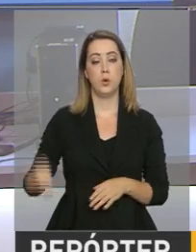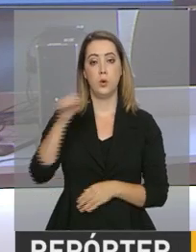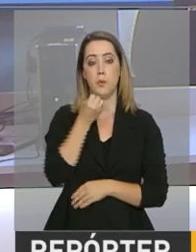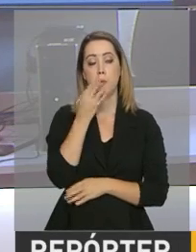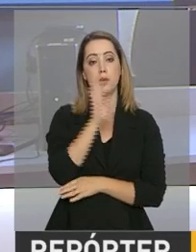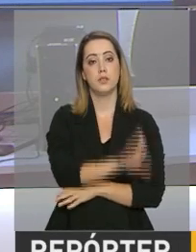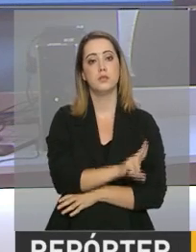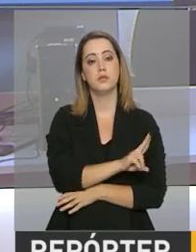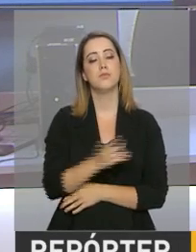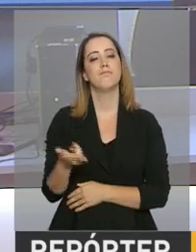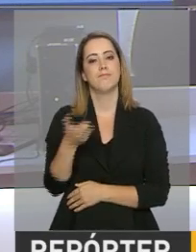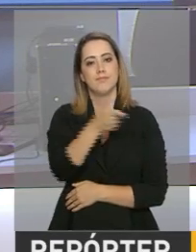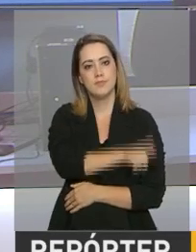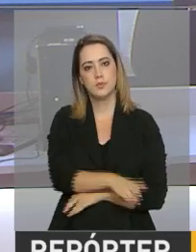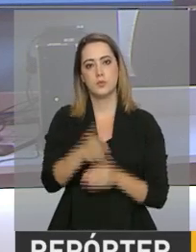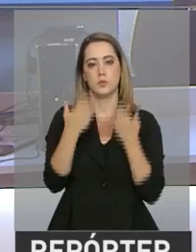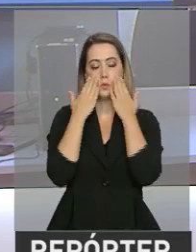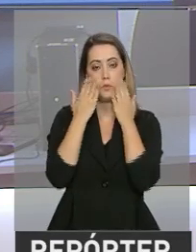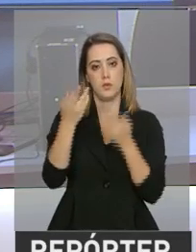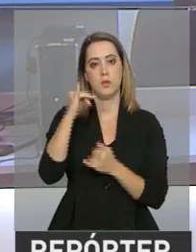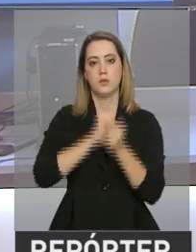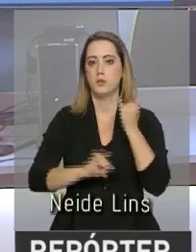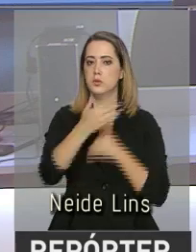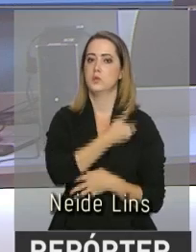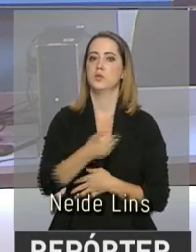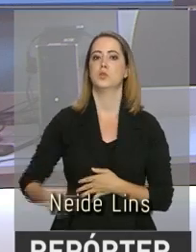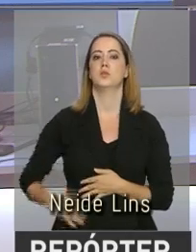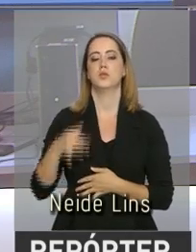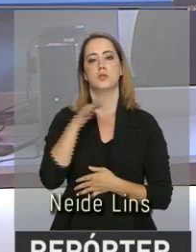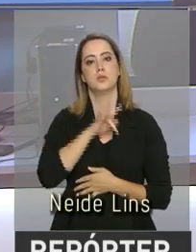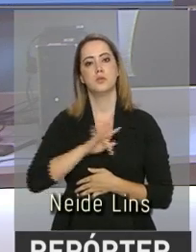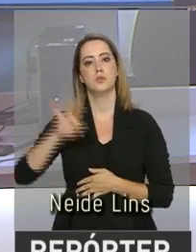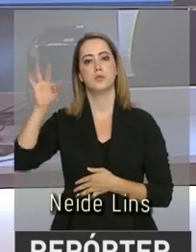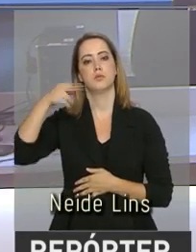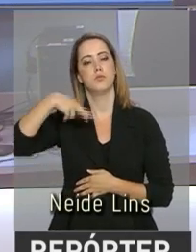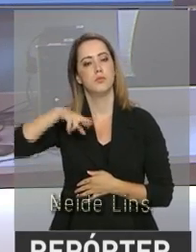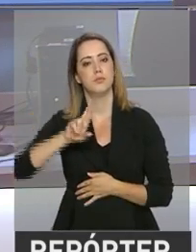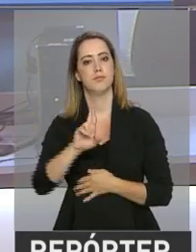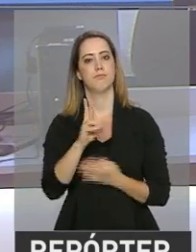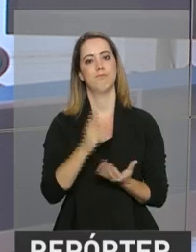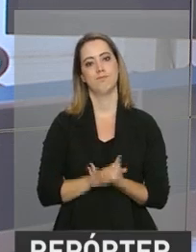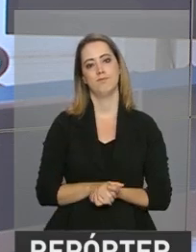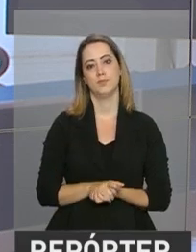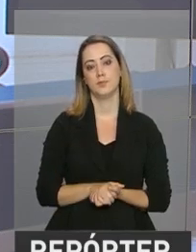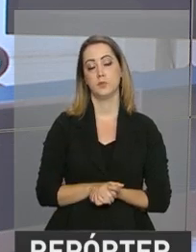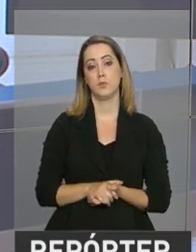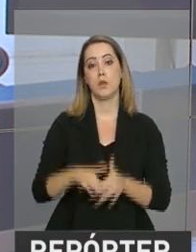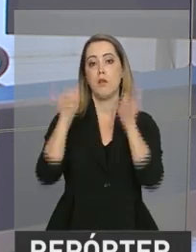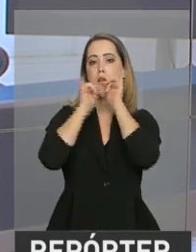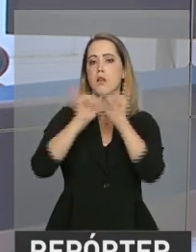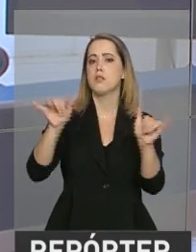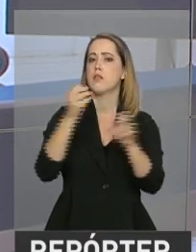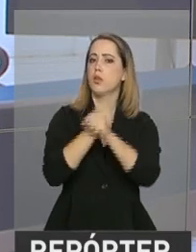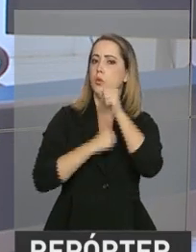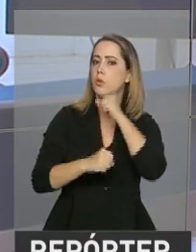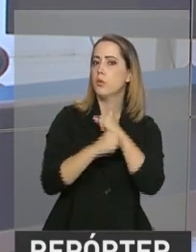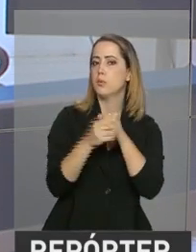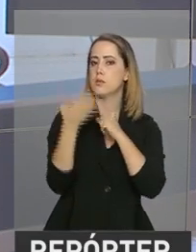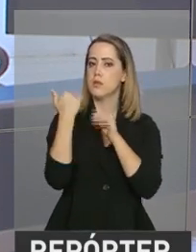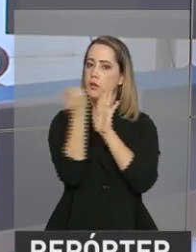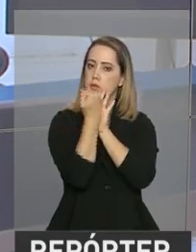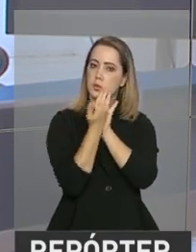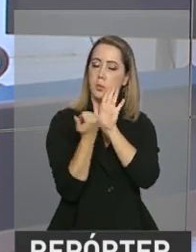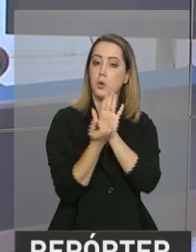Olá, boa tarde. Estamos de volta com as notícias do governo federal em mais uma edição do Repórter NBR. Lançado no ano passado, o Programa